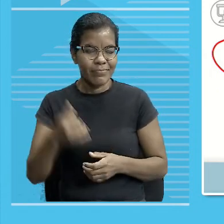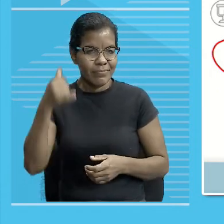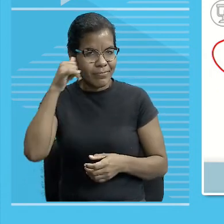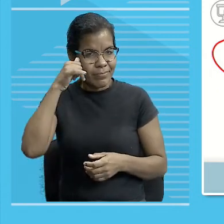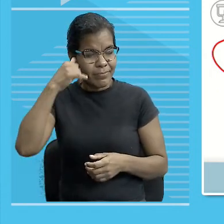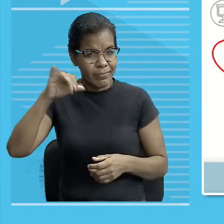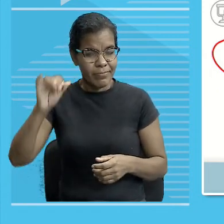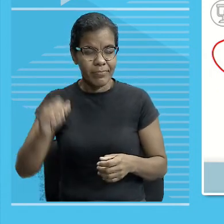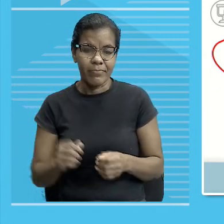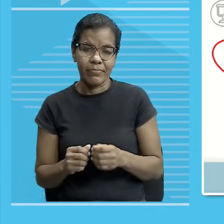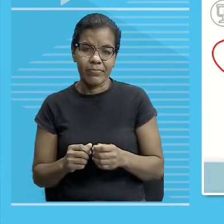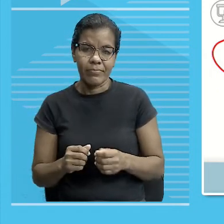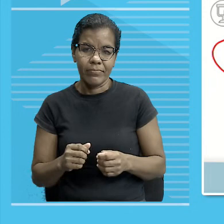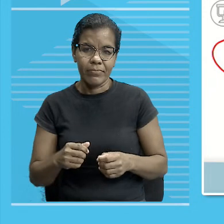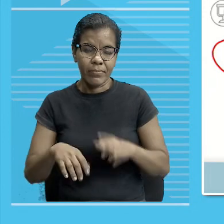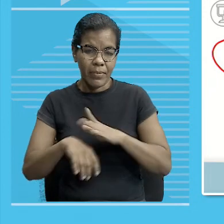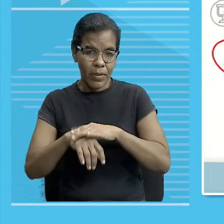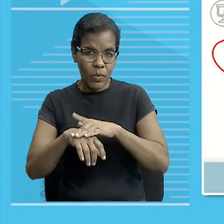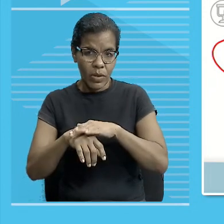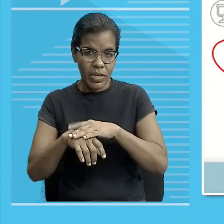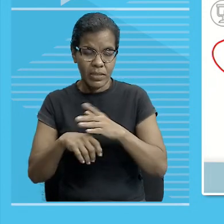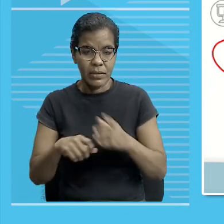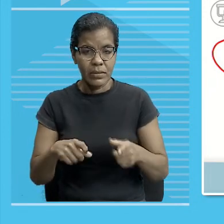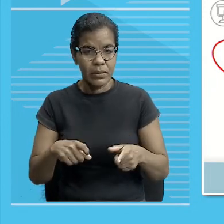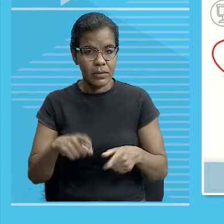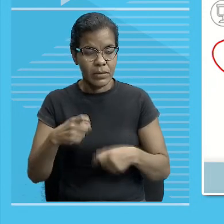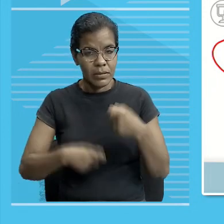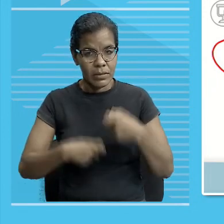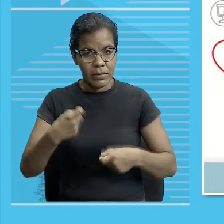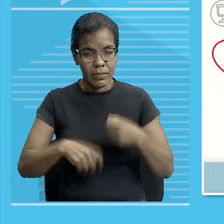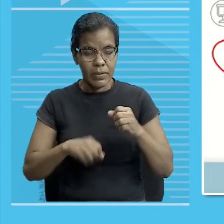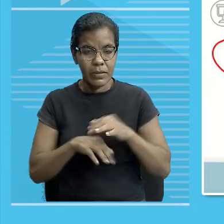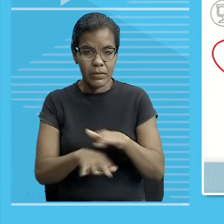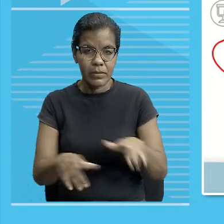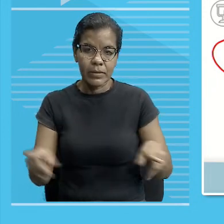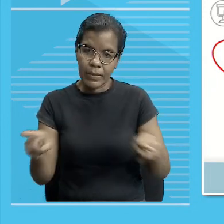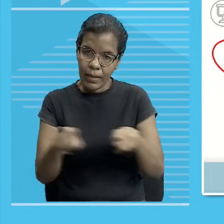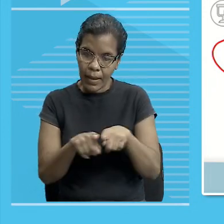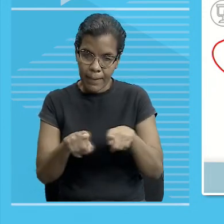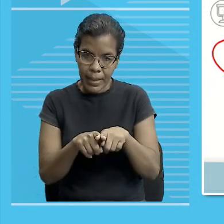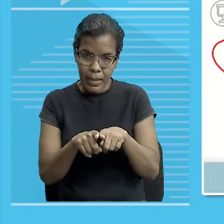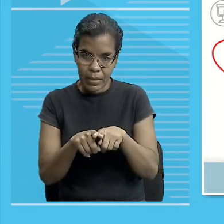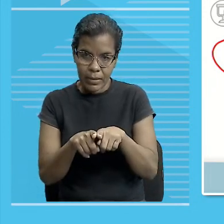contra doenças sexualmente transmissíveis e